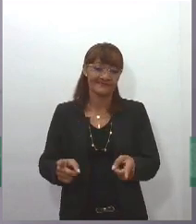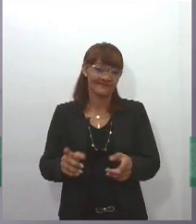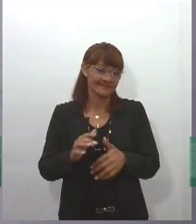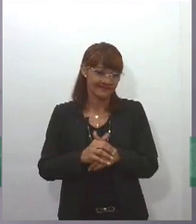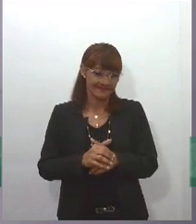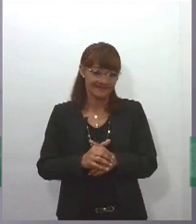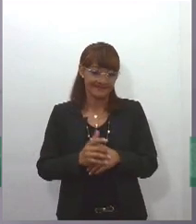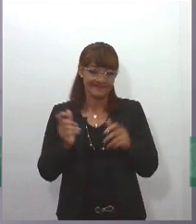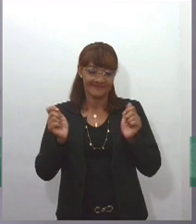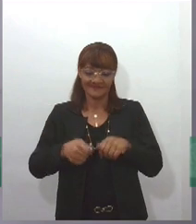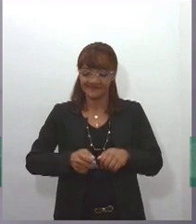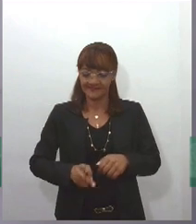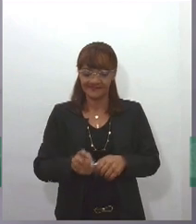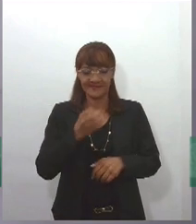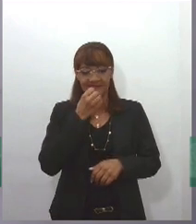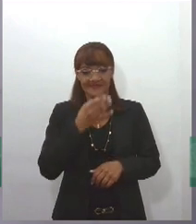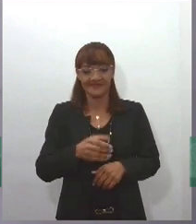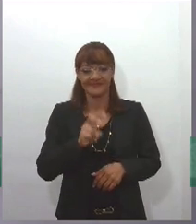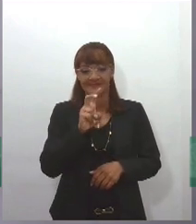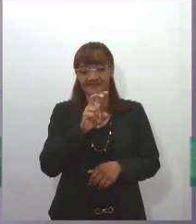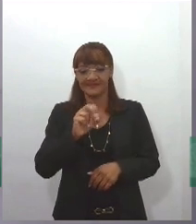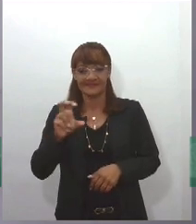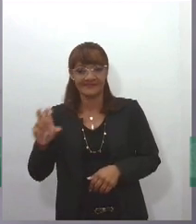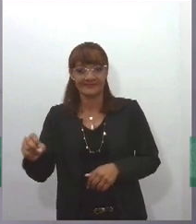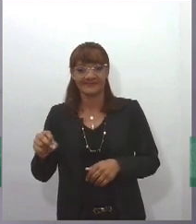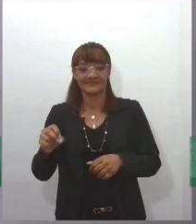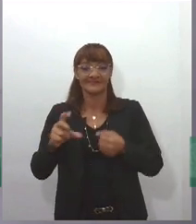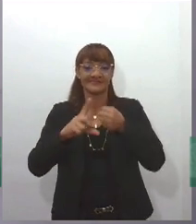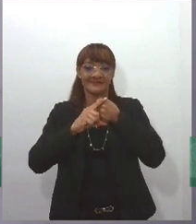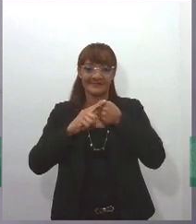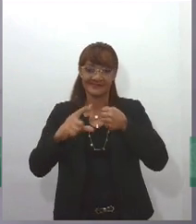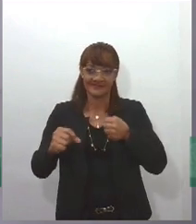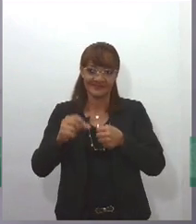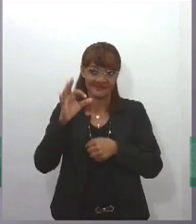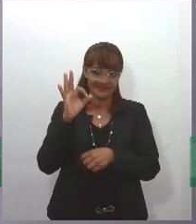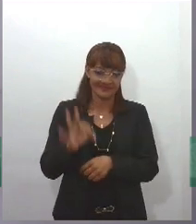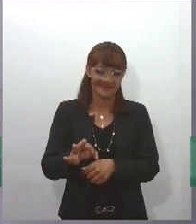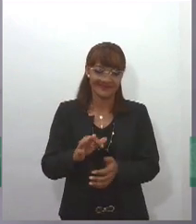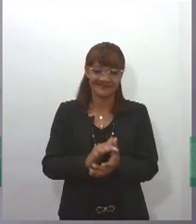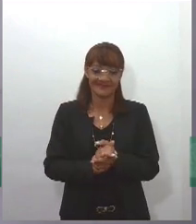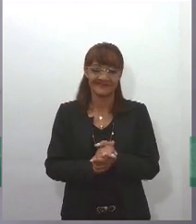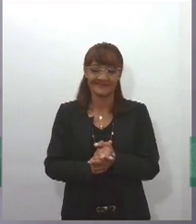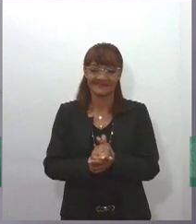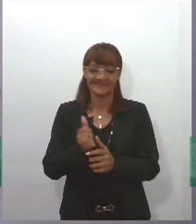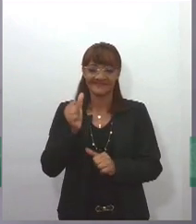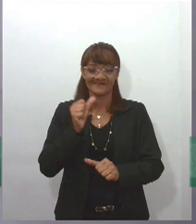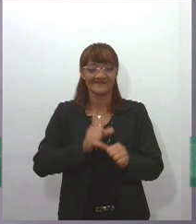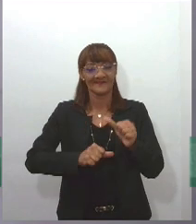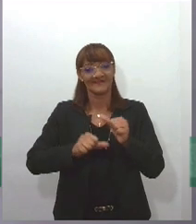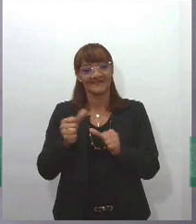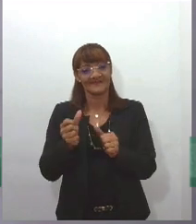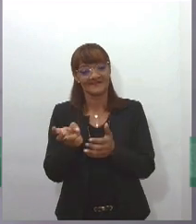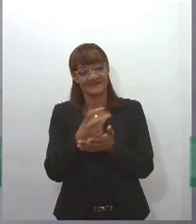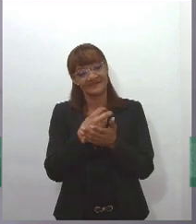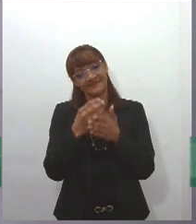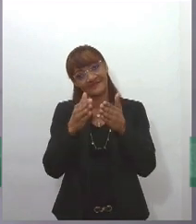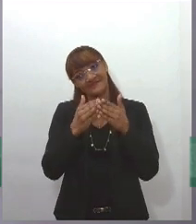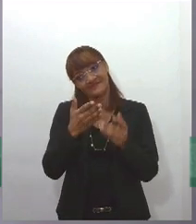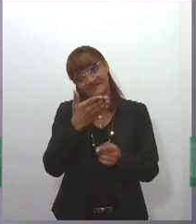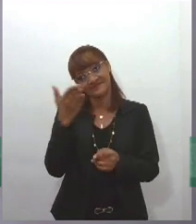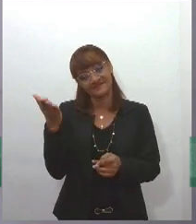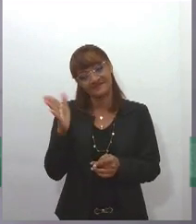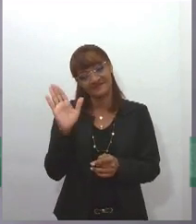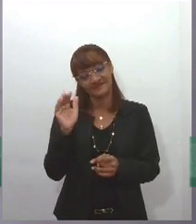aí os 500 artigos né professor se Marcos Cintra da reforma tributária então por favor se despeçam aí os nossos